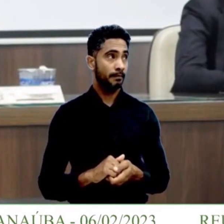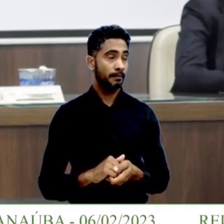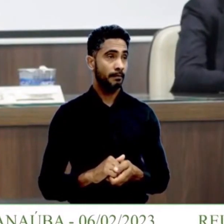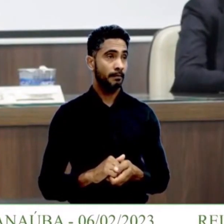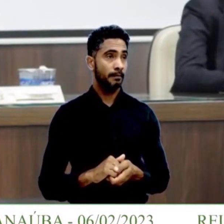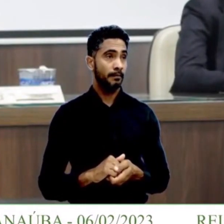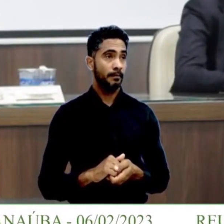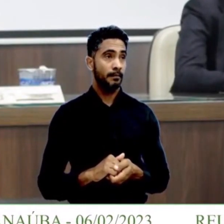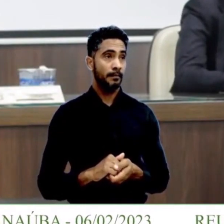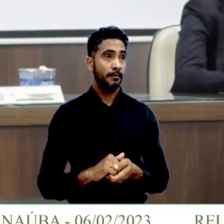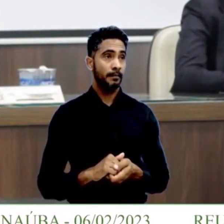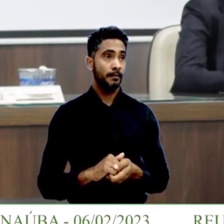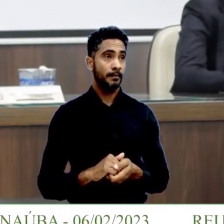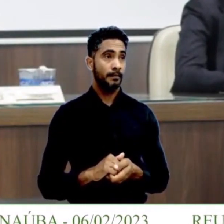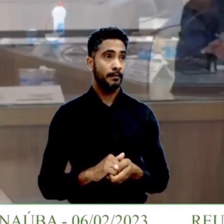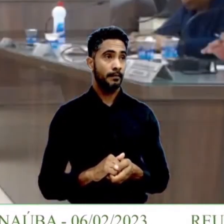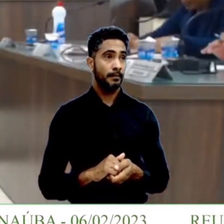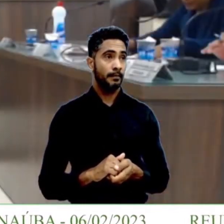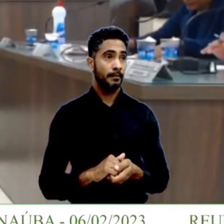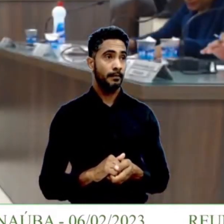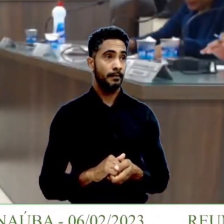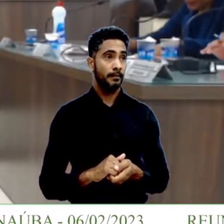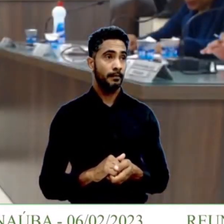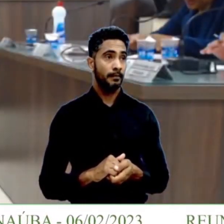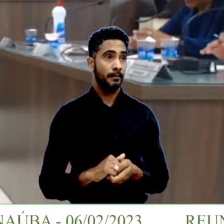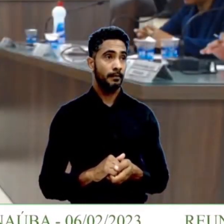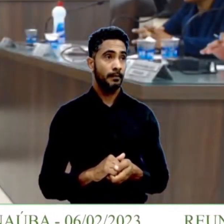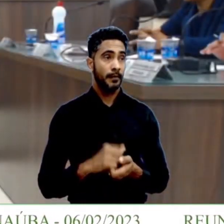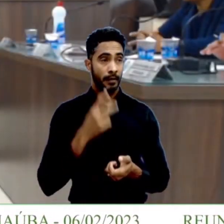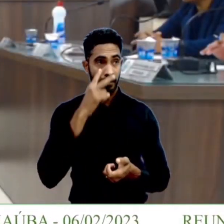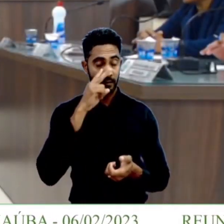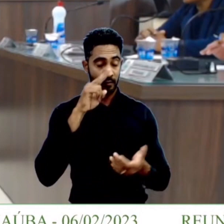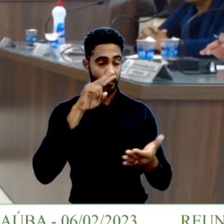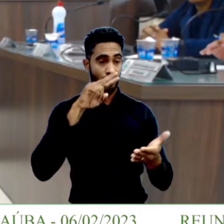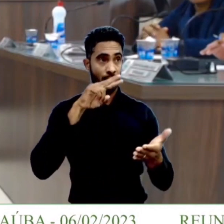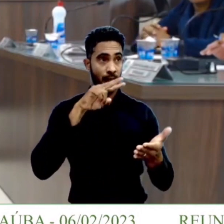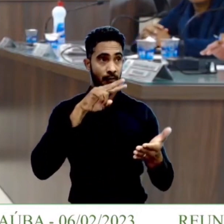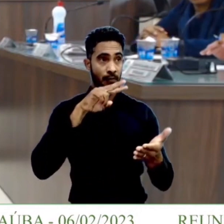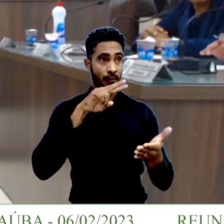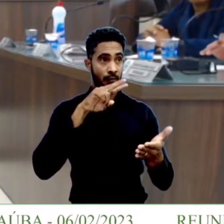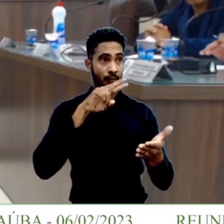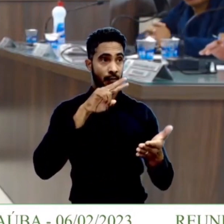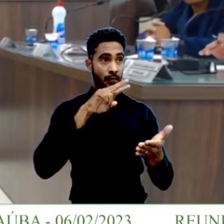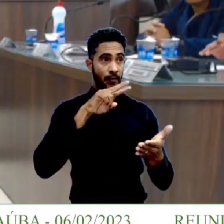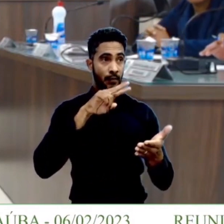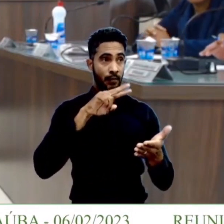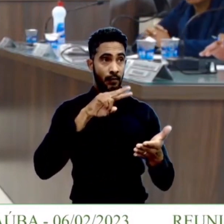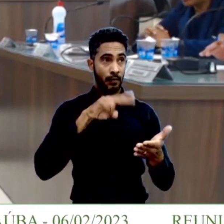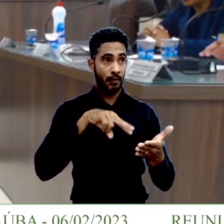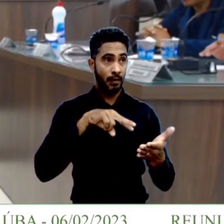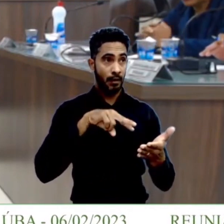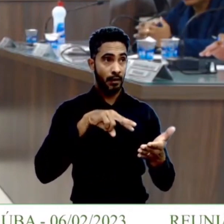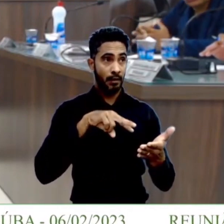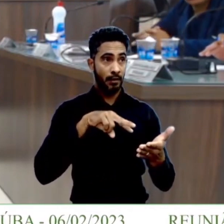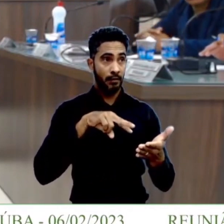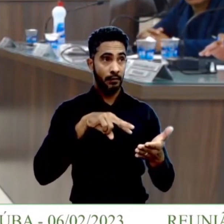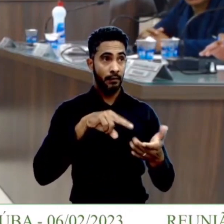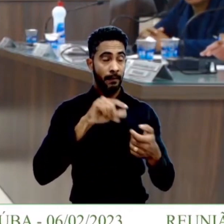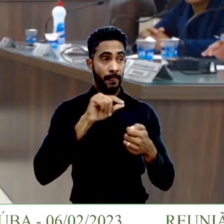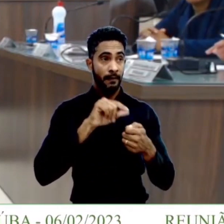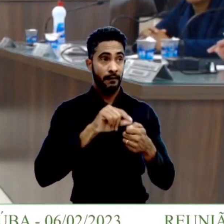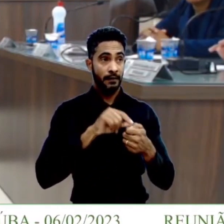vereadora Carmelina. Eu estou dando uma olhada aqui por alto, né? Estou um pouco